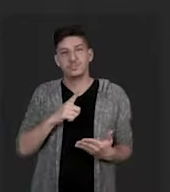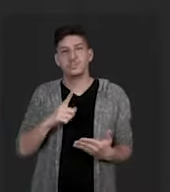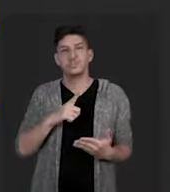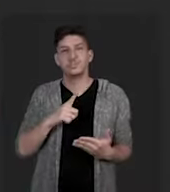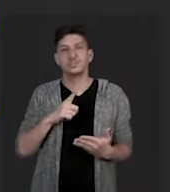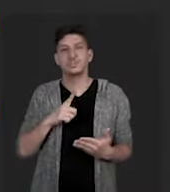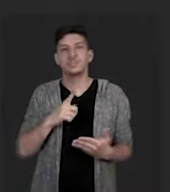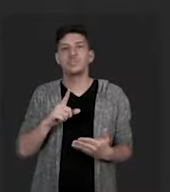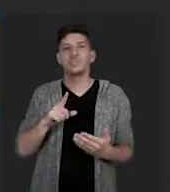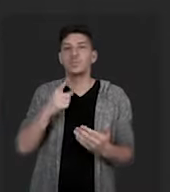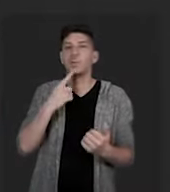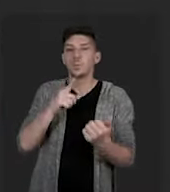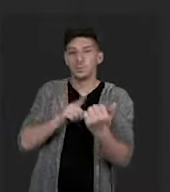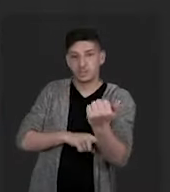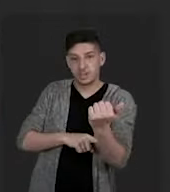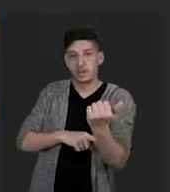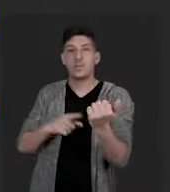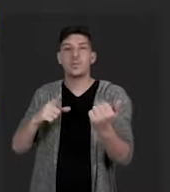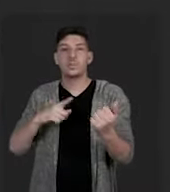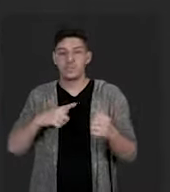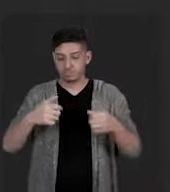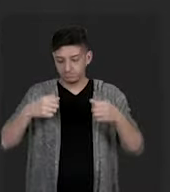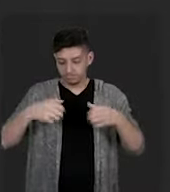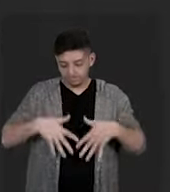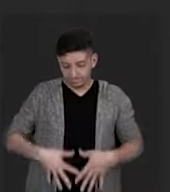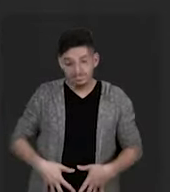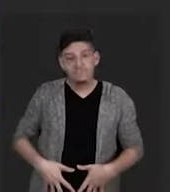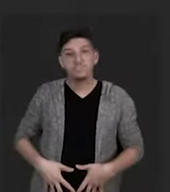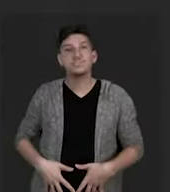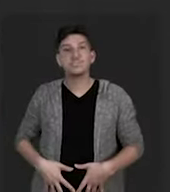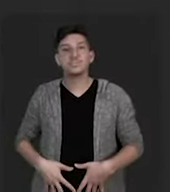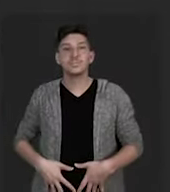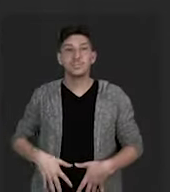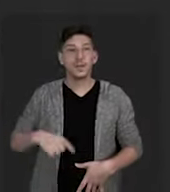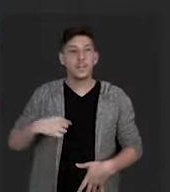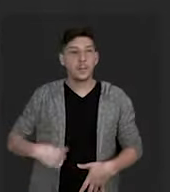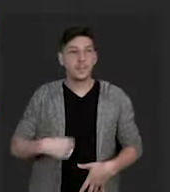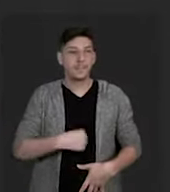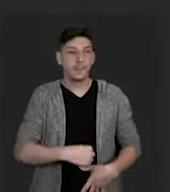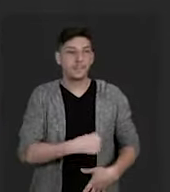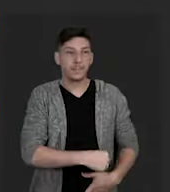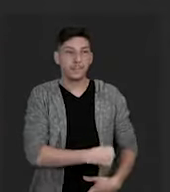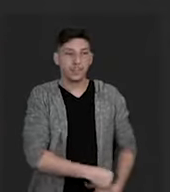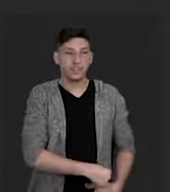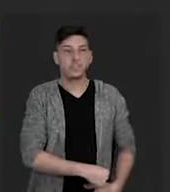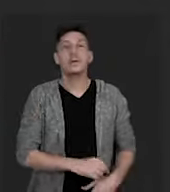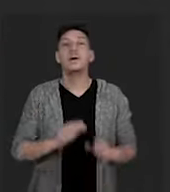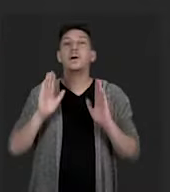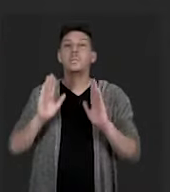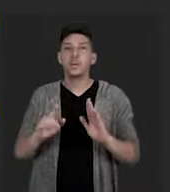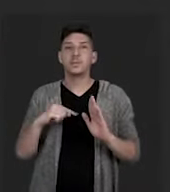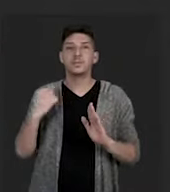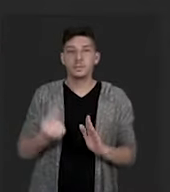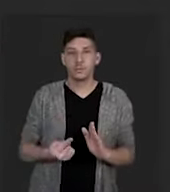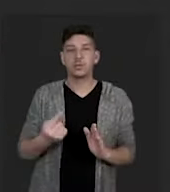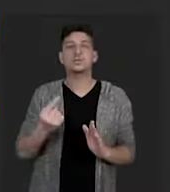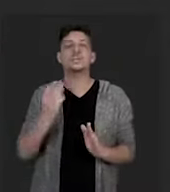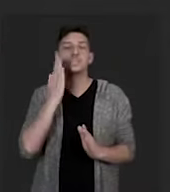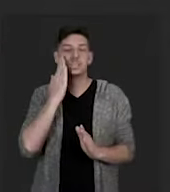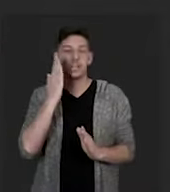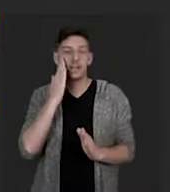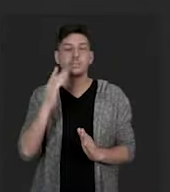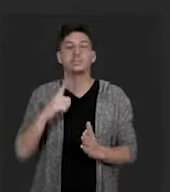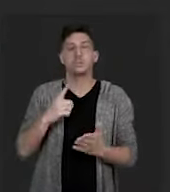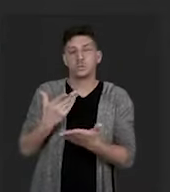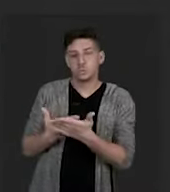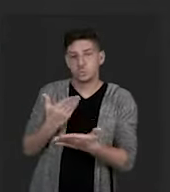pelos nervos, né, que estão espalhados pelo nosso corpo, as terminações nervosas ali, os gânglios nervosos. Só que aí a gente sai agora da parte de falar